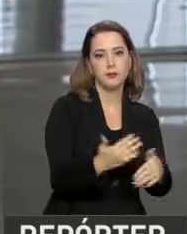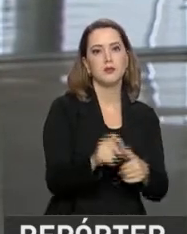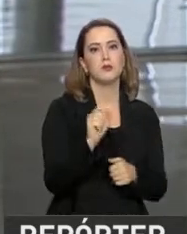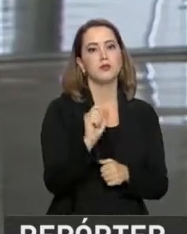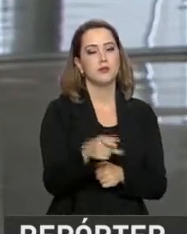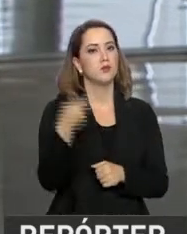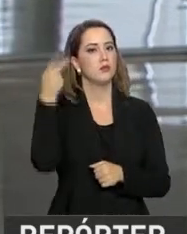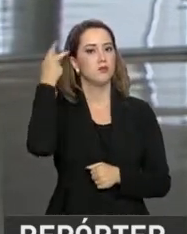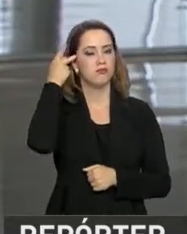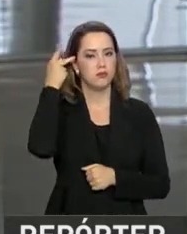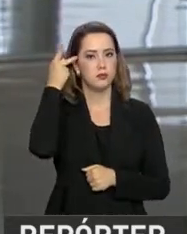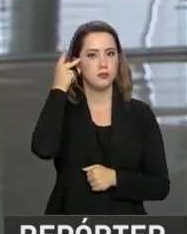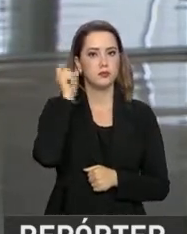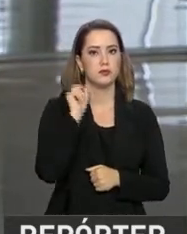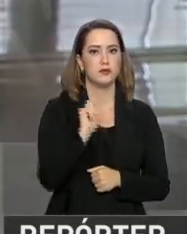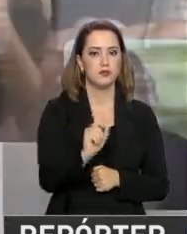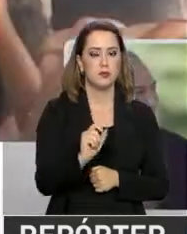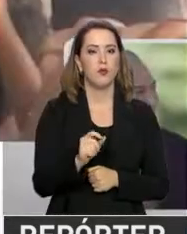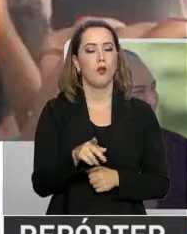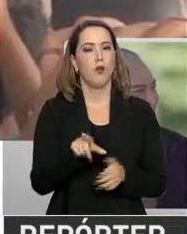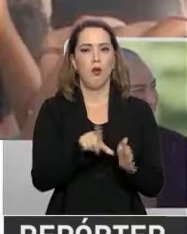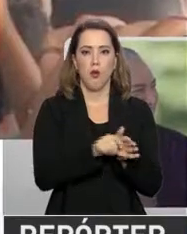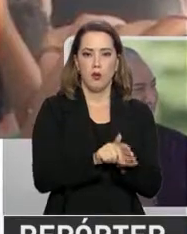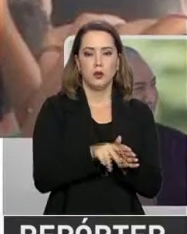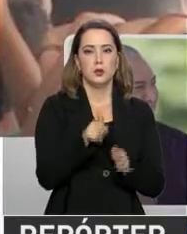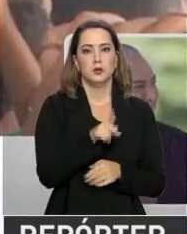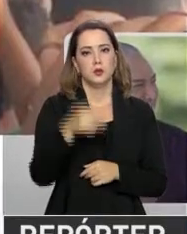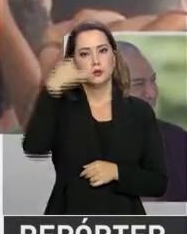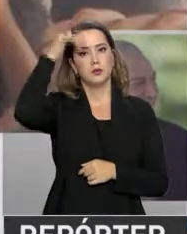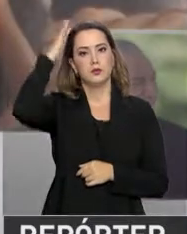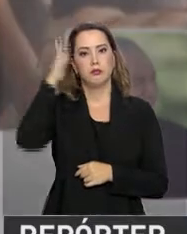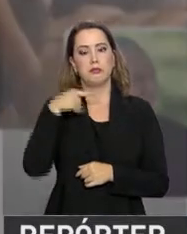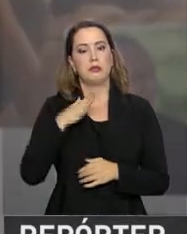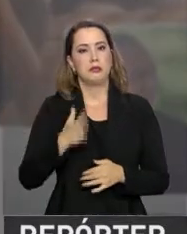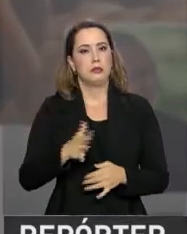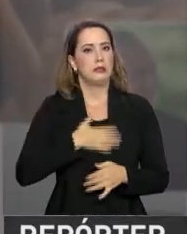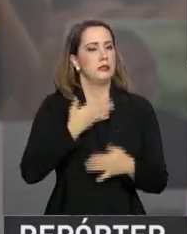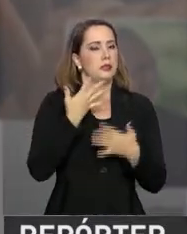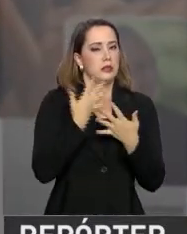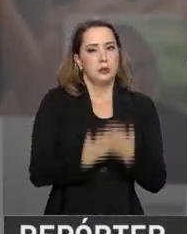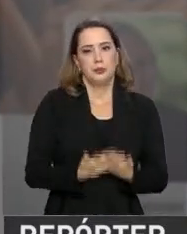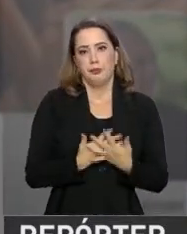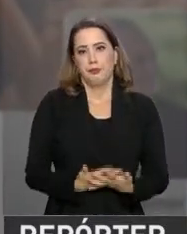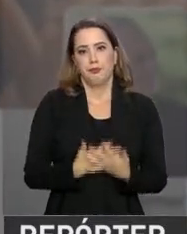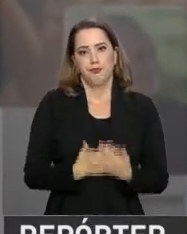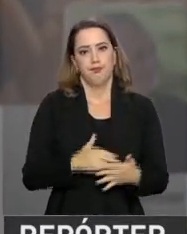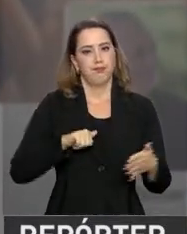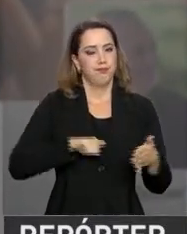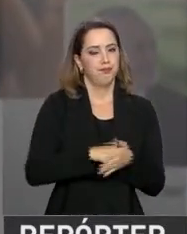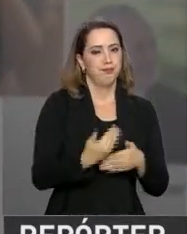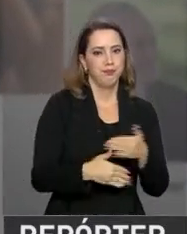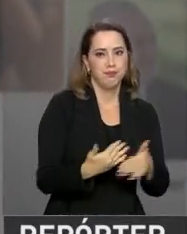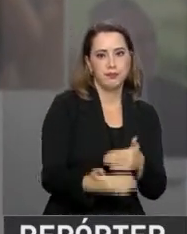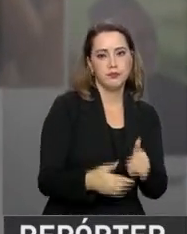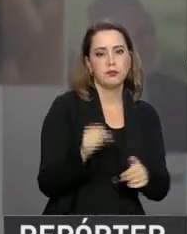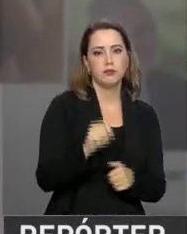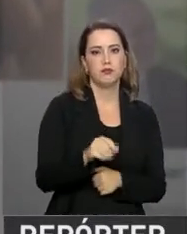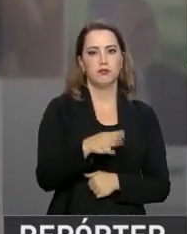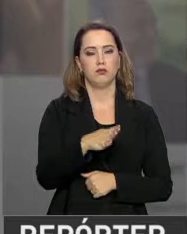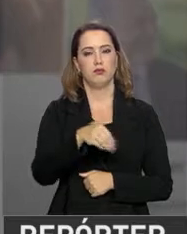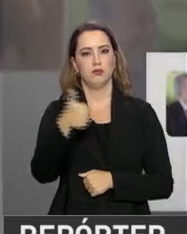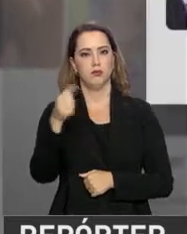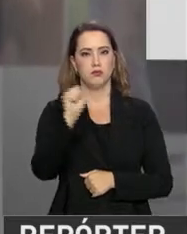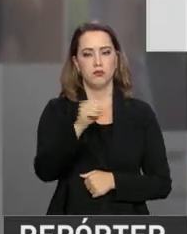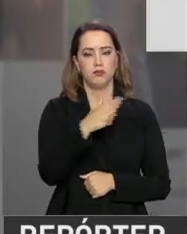Mogi-Bertioga, no litoral de São Paulo. Pelo Twitter, Temer disse estar chocado com o acidente. O veículo capotou, causando a morte